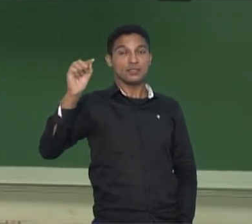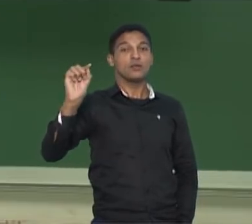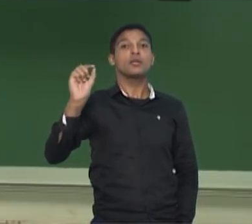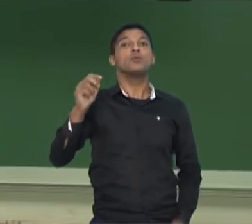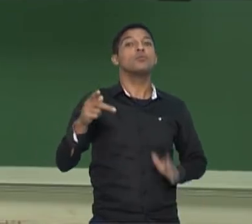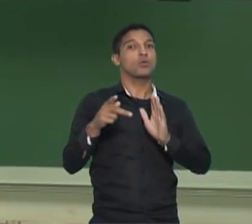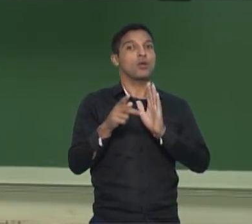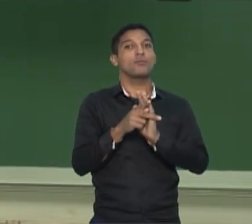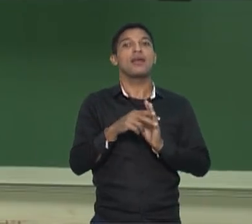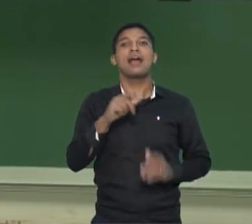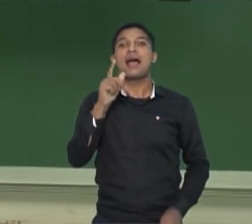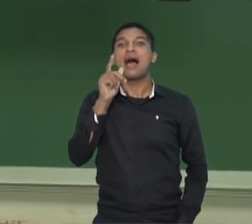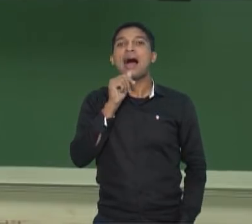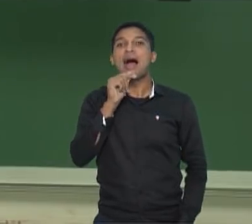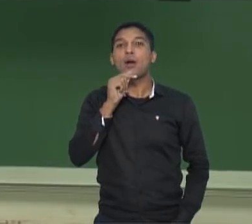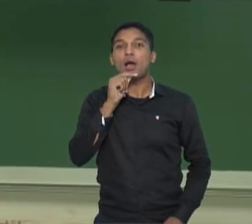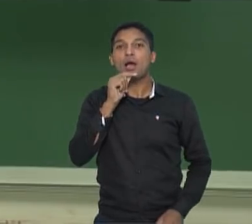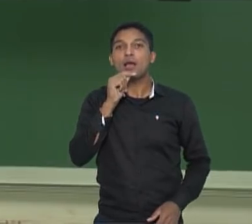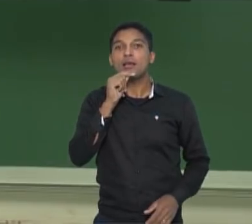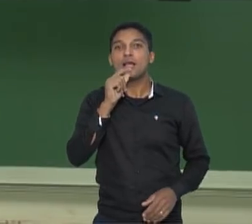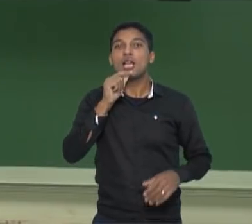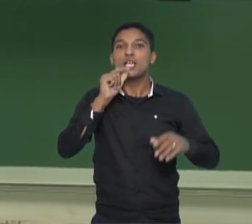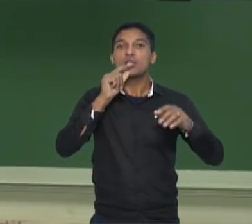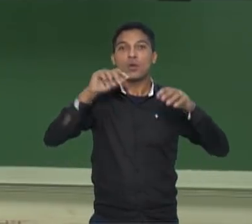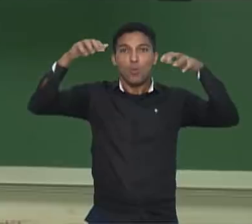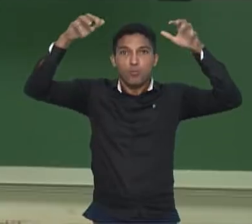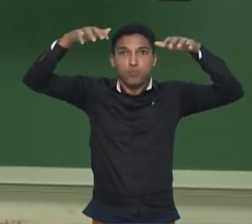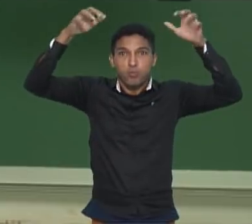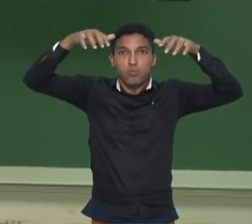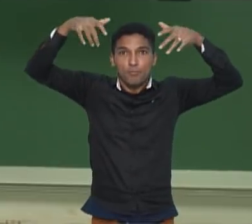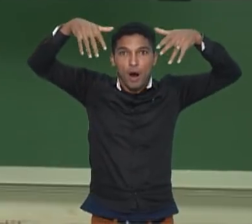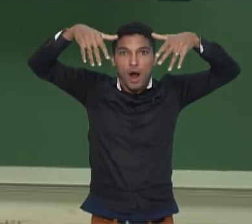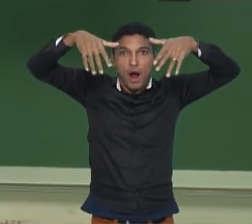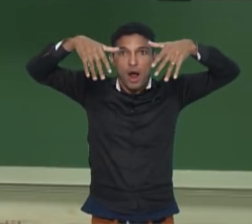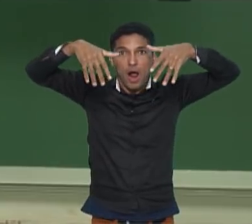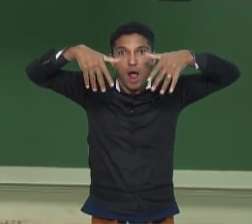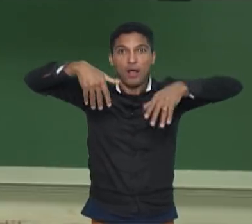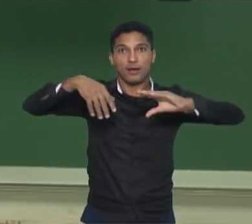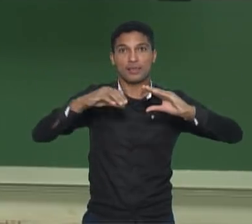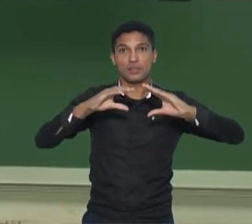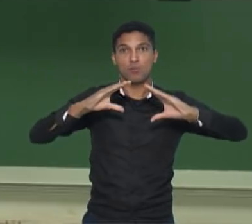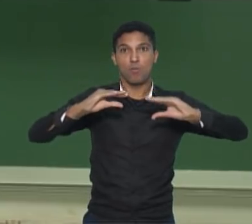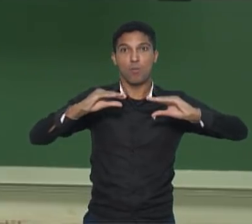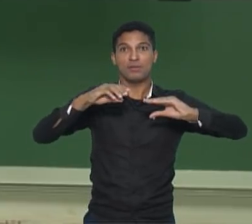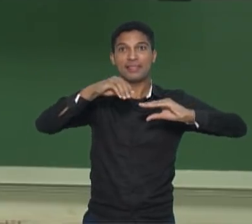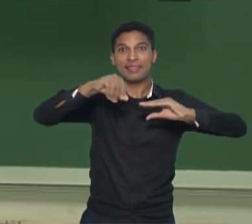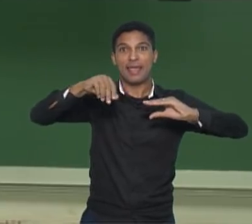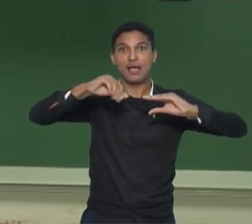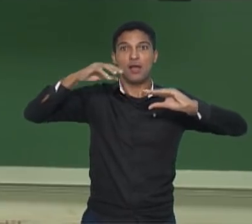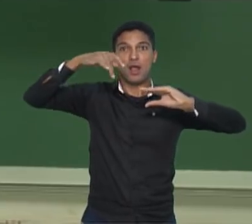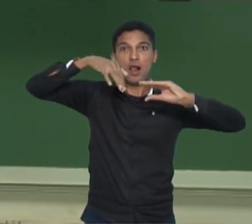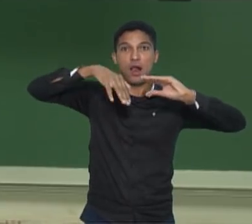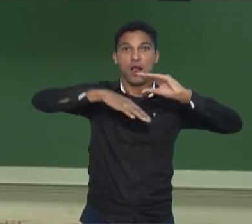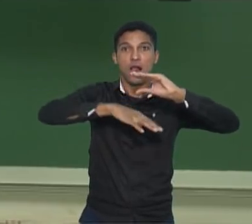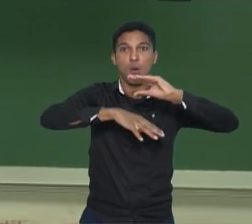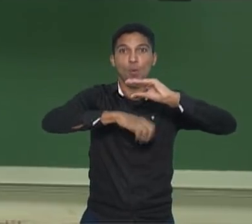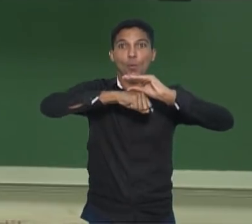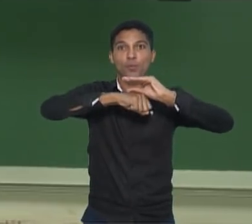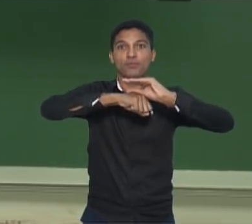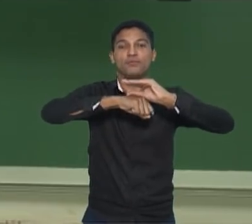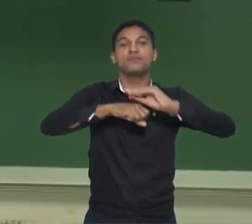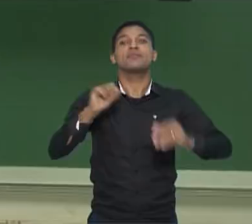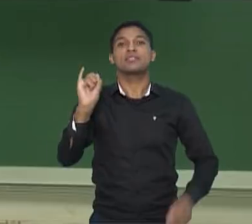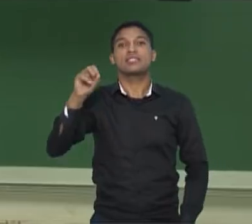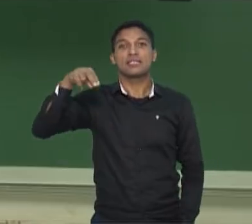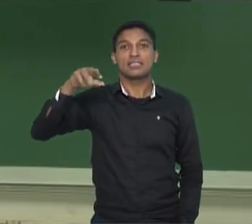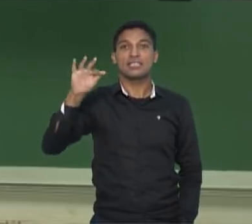precipitação, infiltrando, adentrando dentro da superfície terrestre. Tranquilo? Foi possível